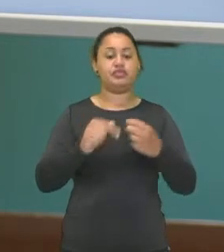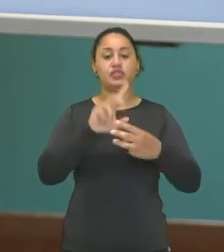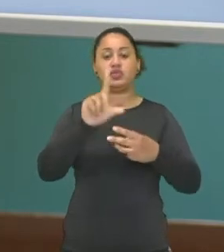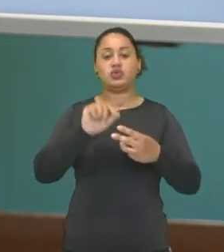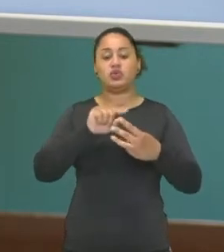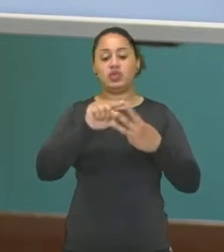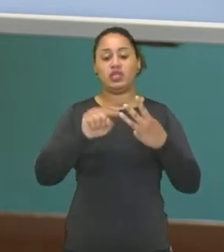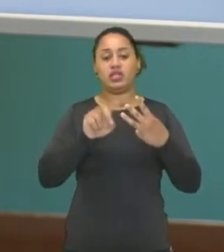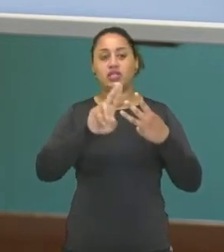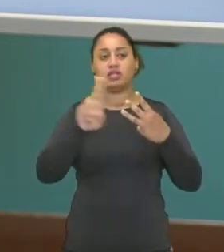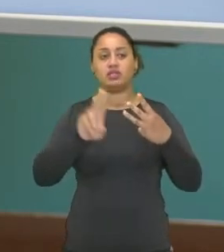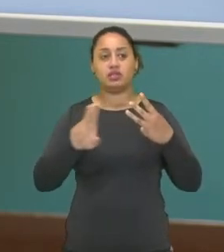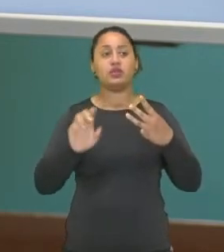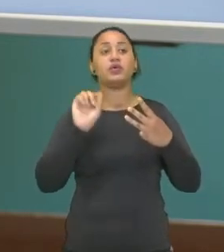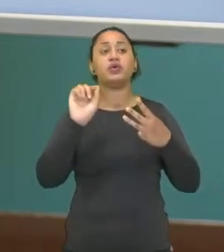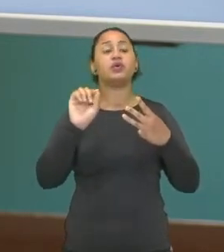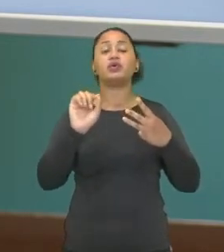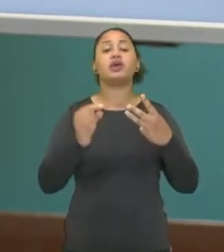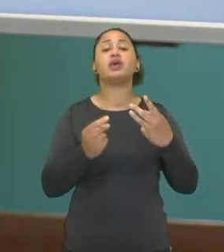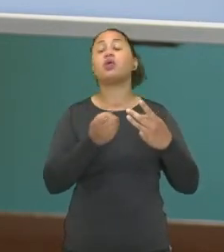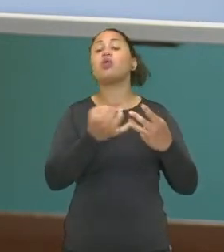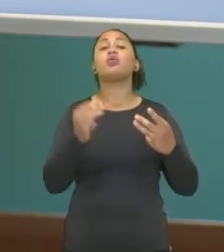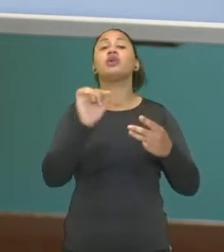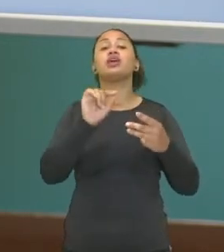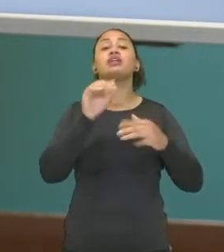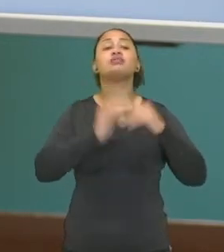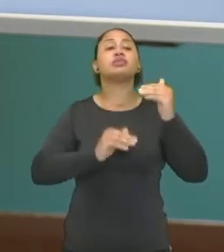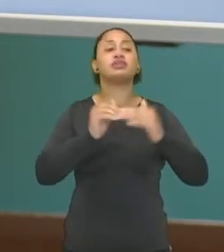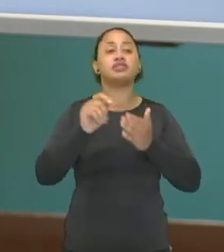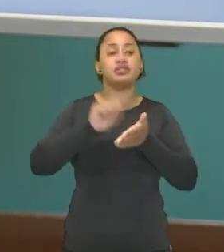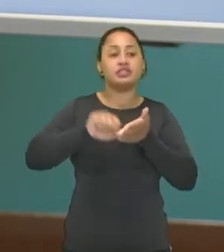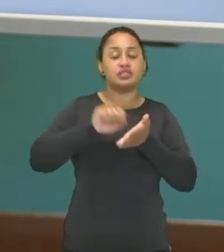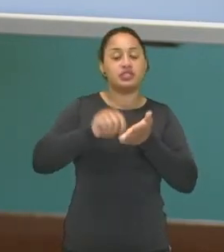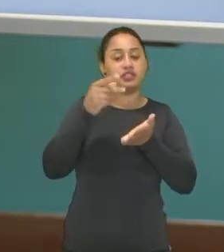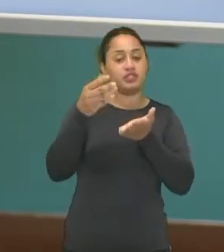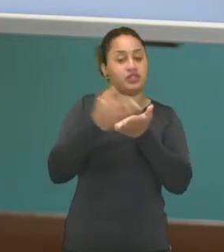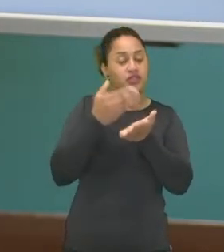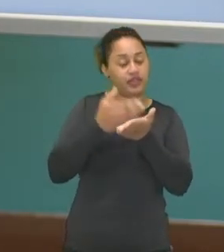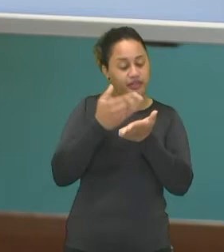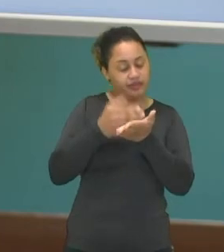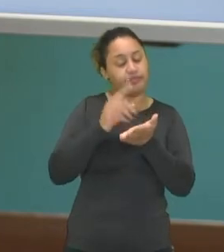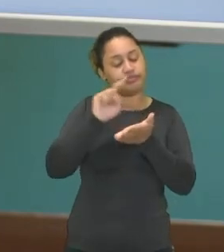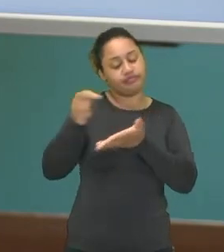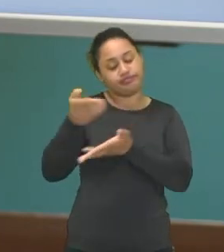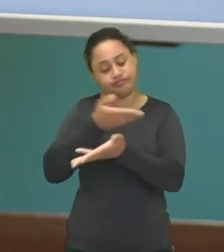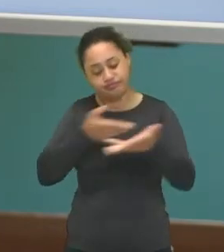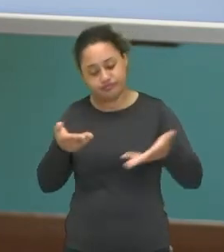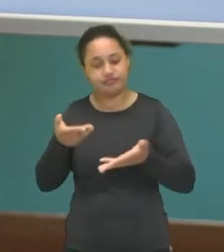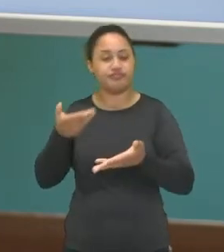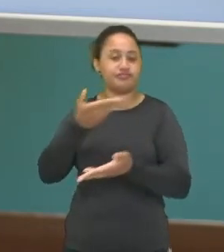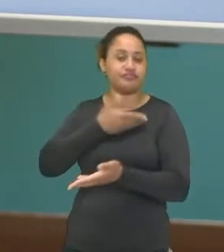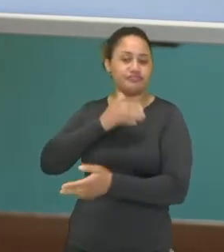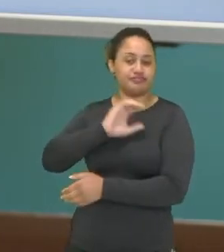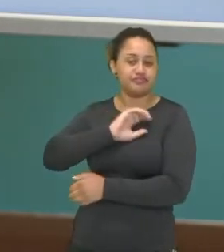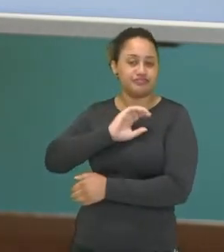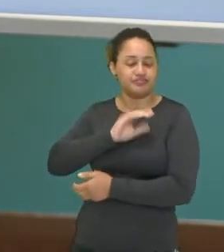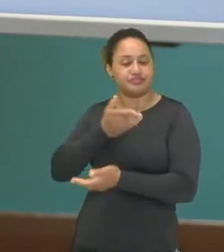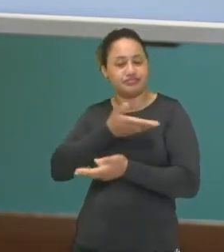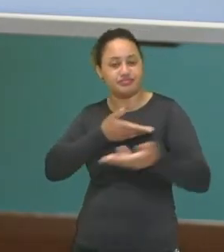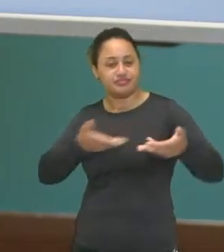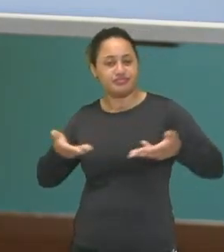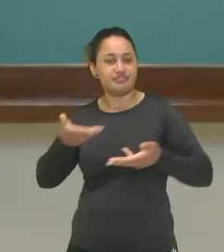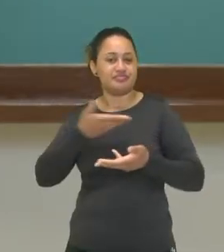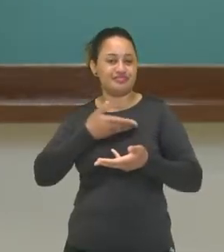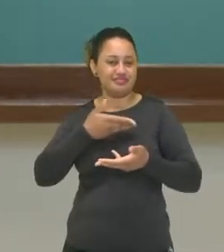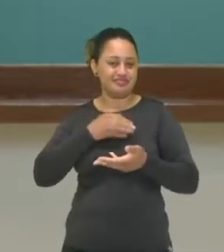nomes e quais são suas provas. Escreva no seu caderno e daí troque aí figurinha, compartilhe com